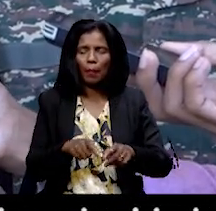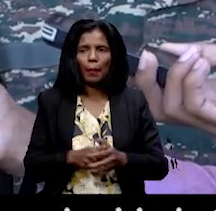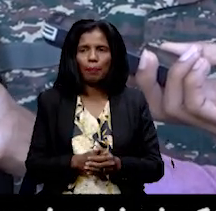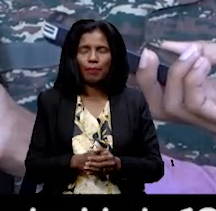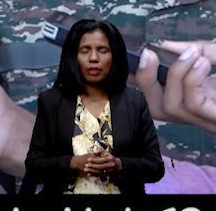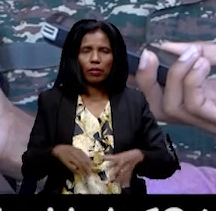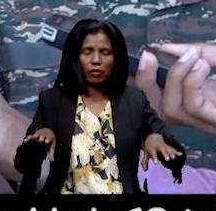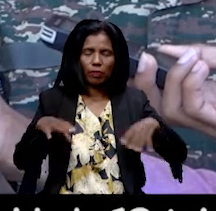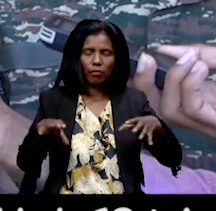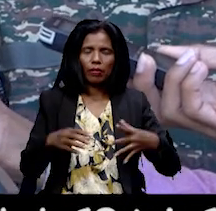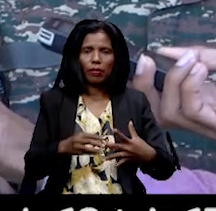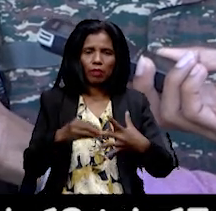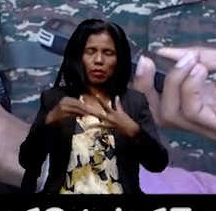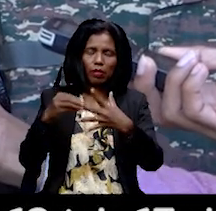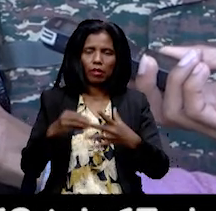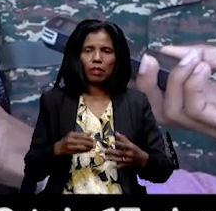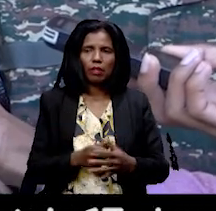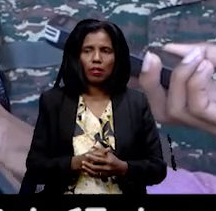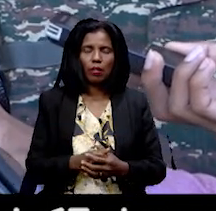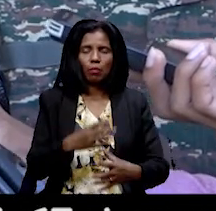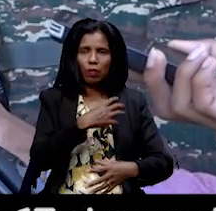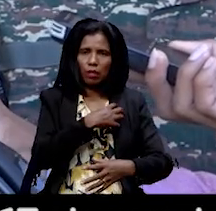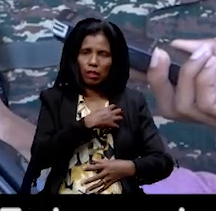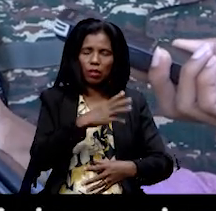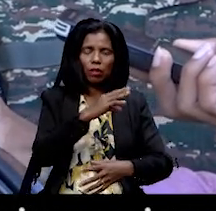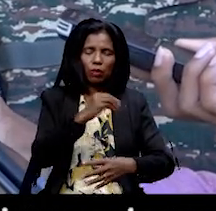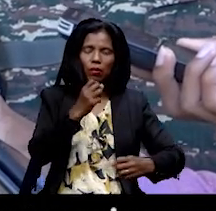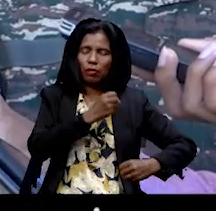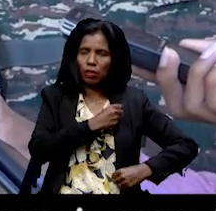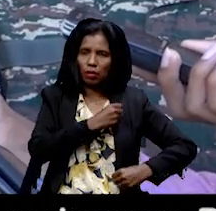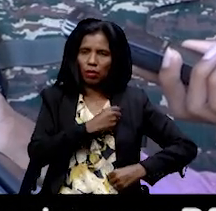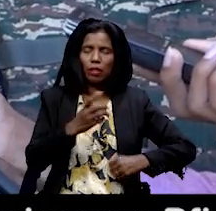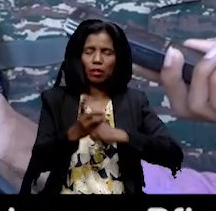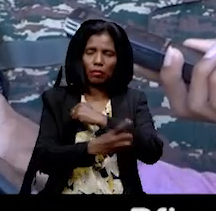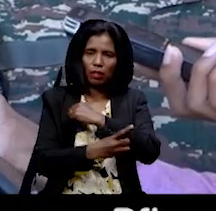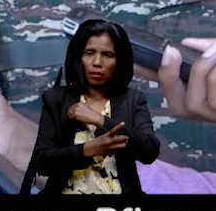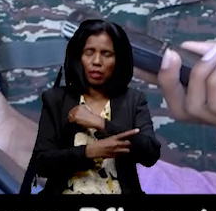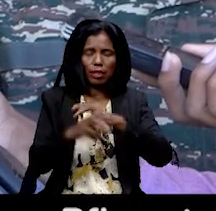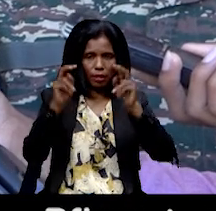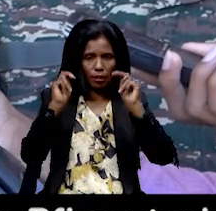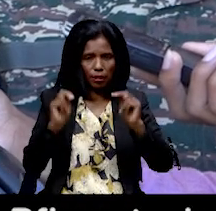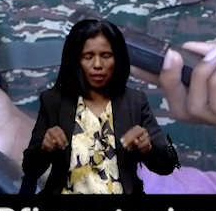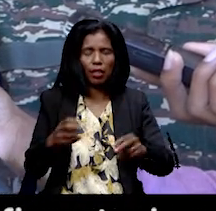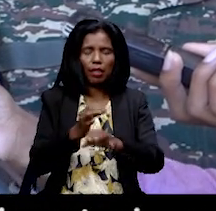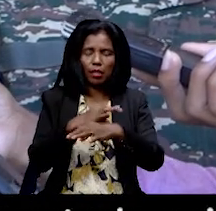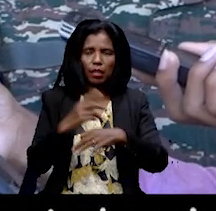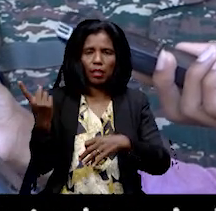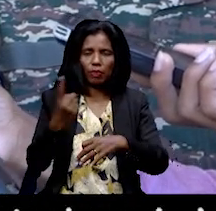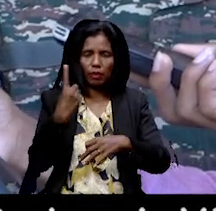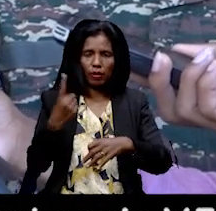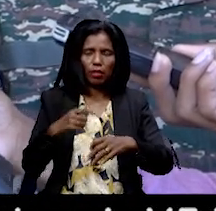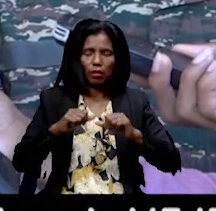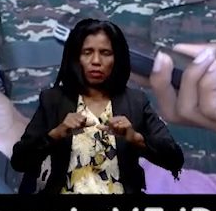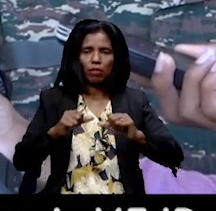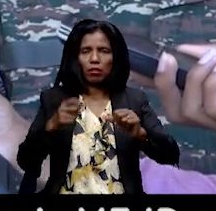profissional, tanto militar, tanto polícia, disciplina tem ser hari na fatin liusi